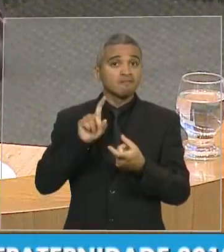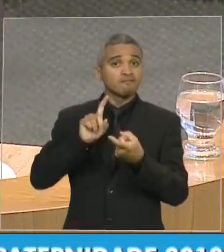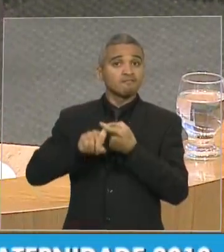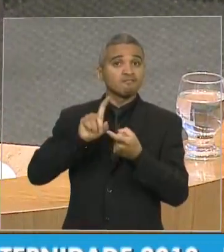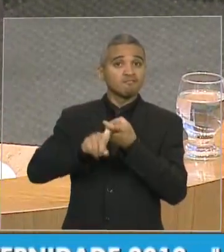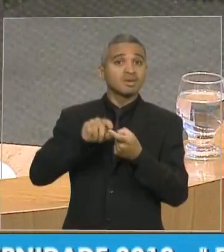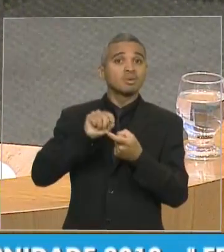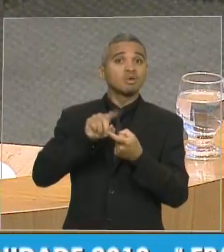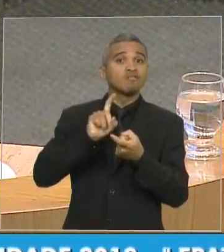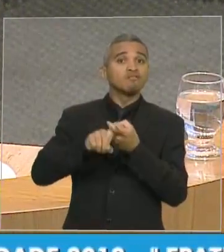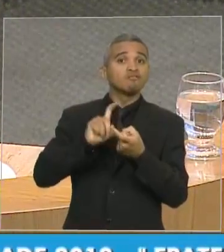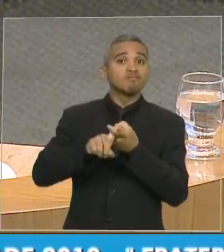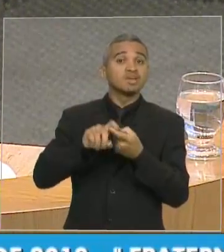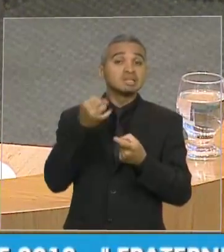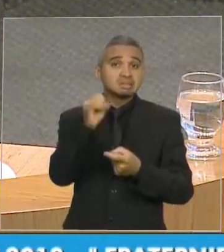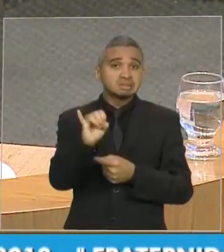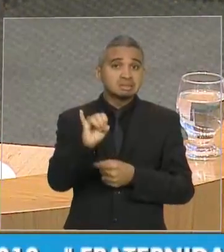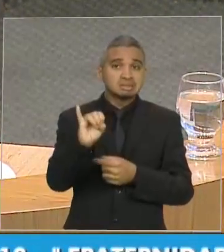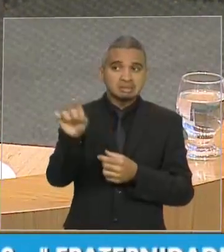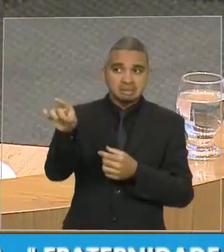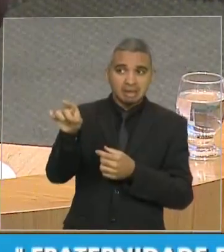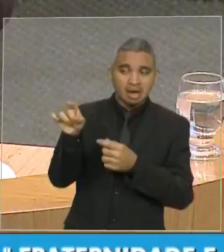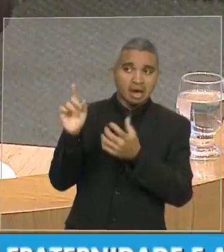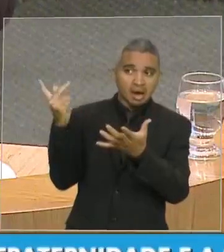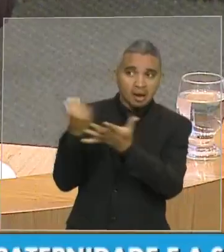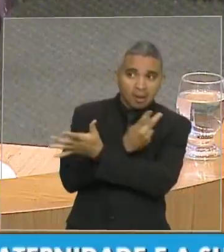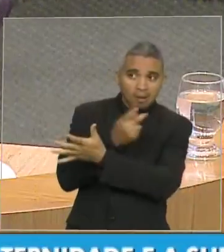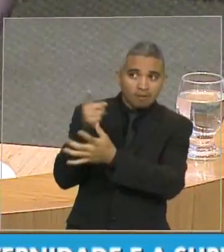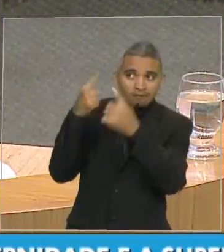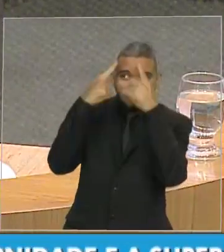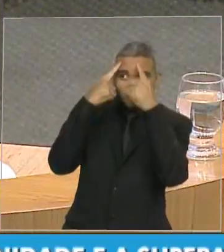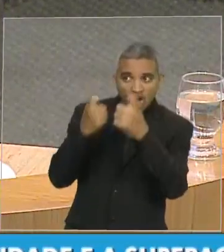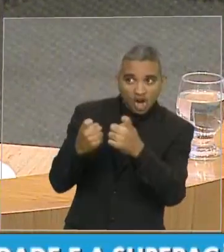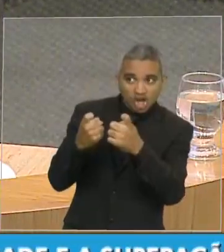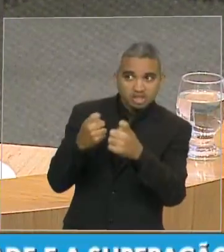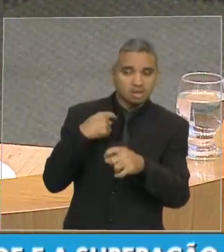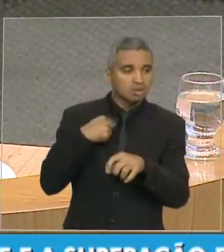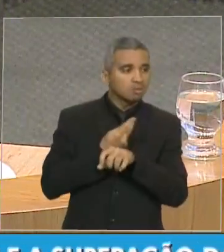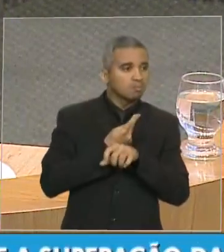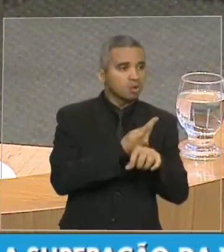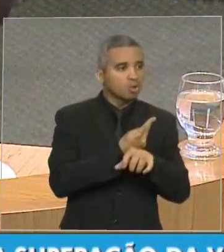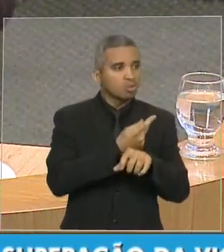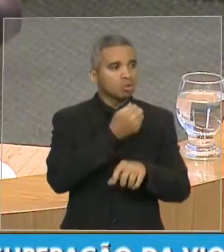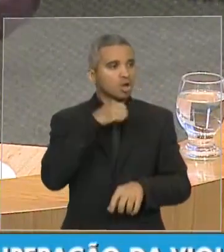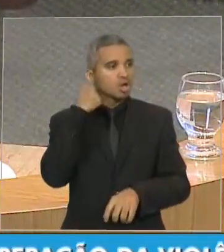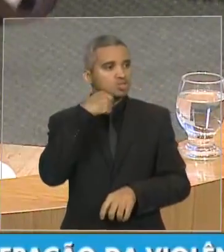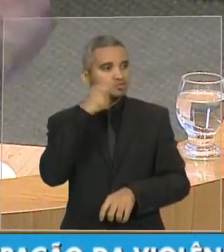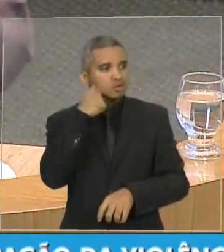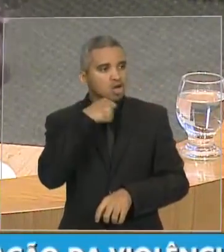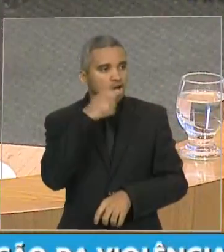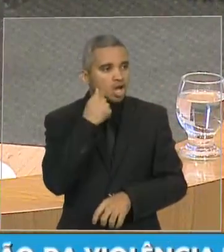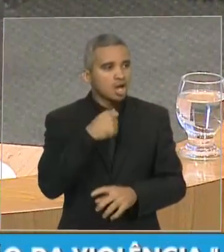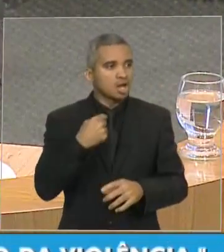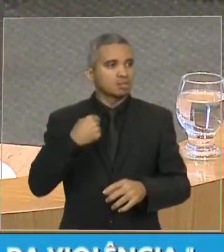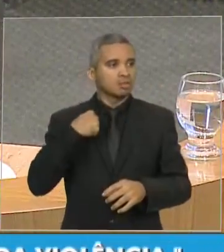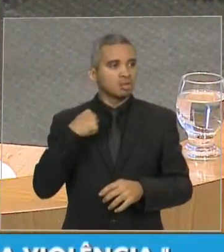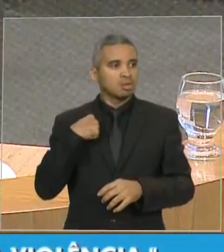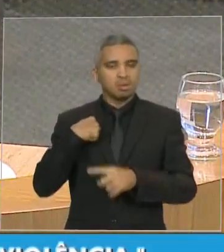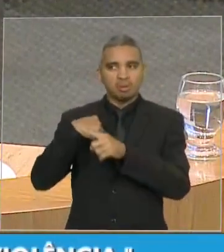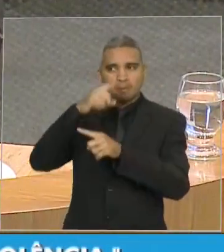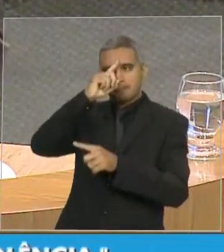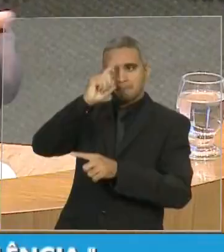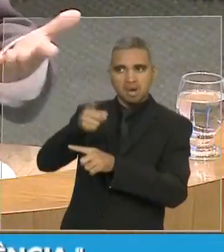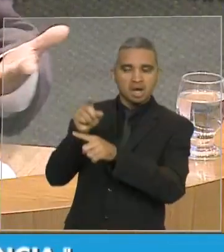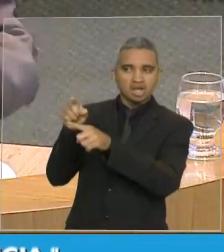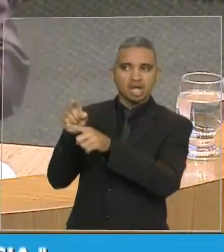Se é um ente querido meu que comete a violência, eu busco bons advogados, ou eu mando ele para algum lugar para